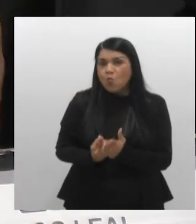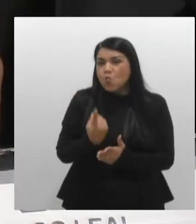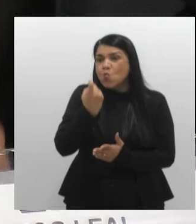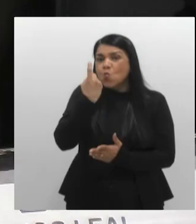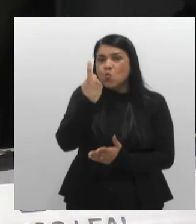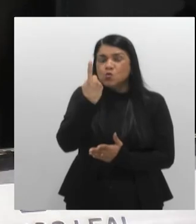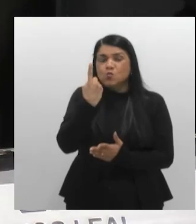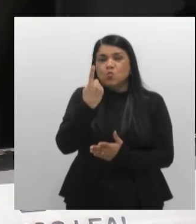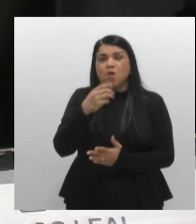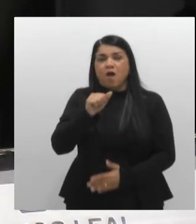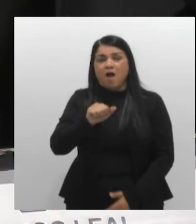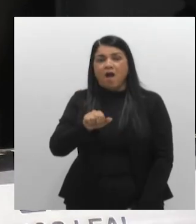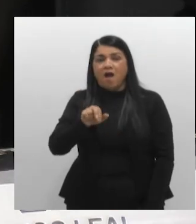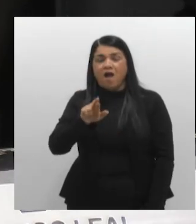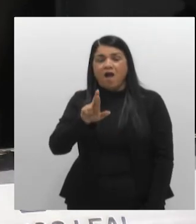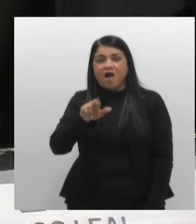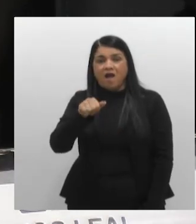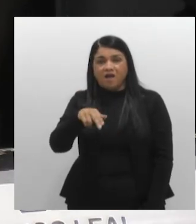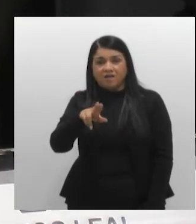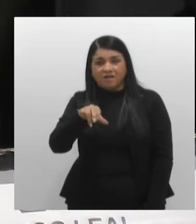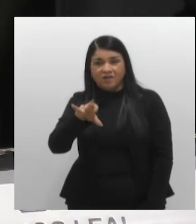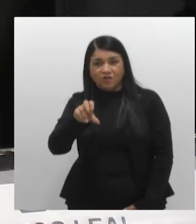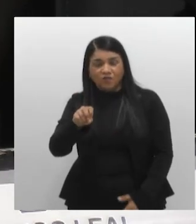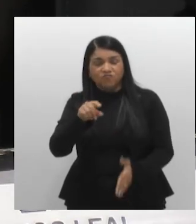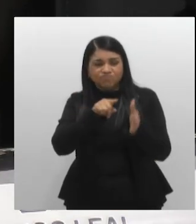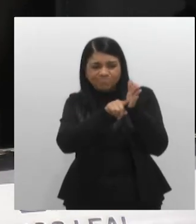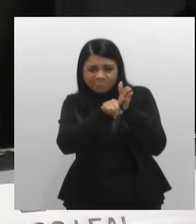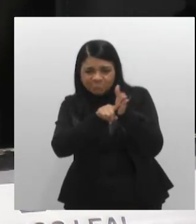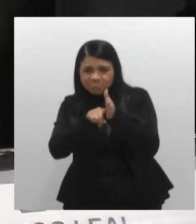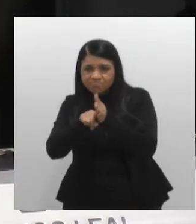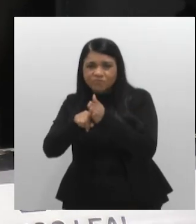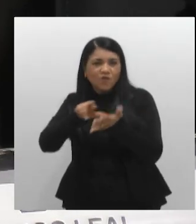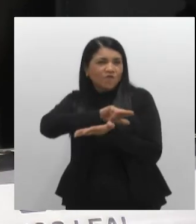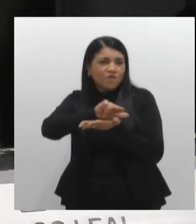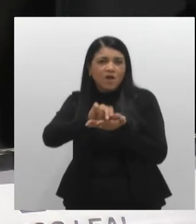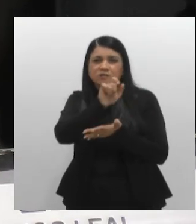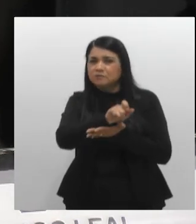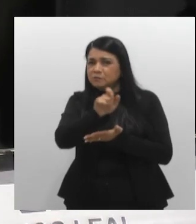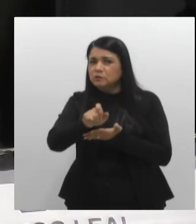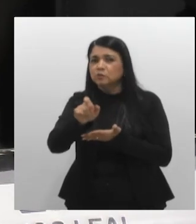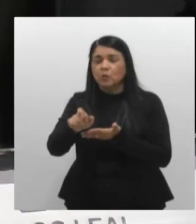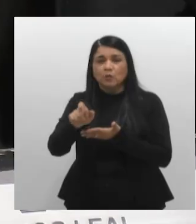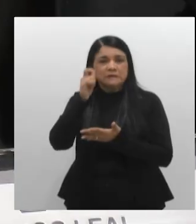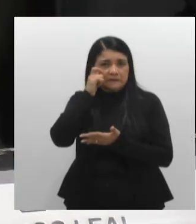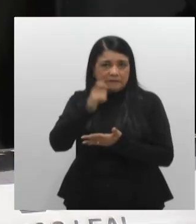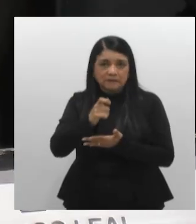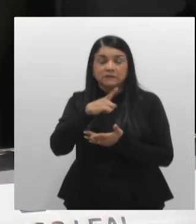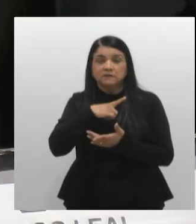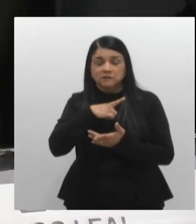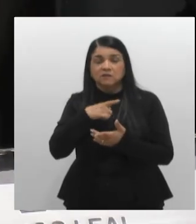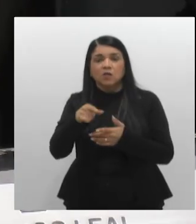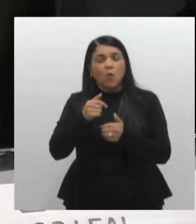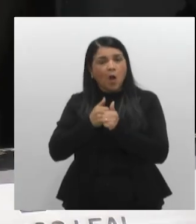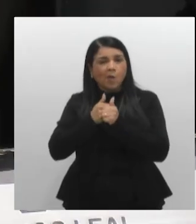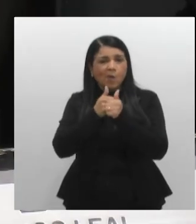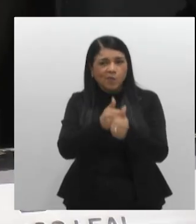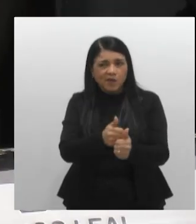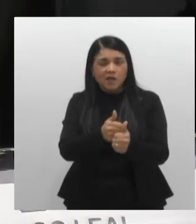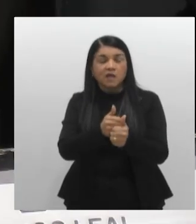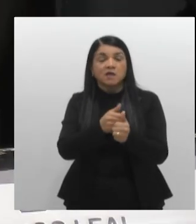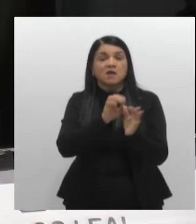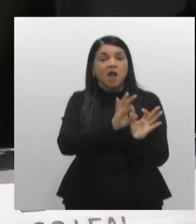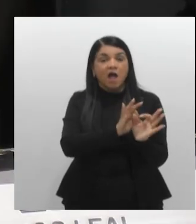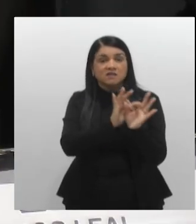ser consultado por vários pesquisadores arquivistas. Eu tive a oportunidade de participar da sua modernização, de acompanhar, de